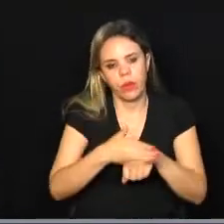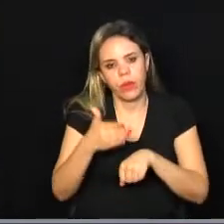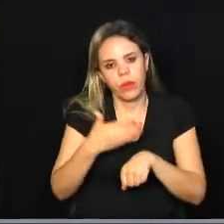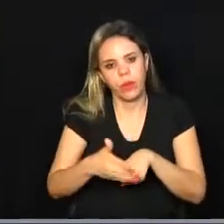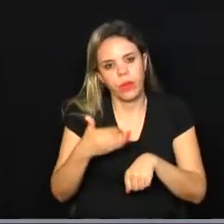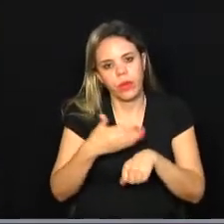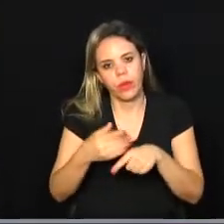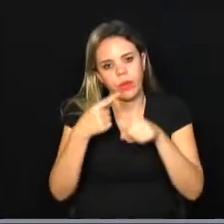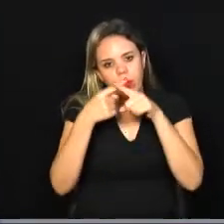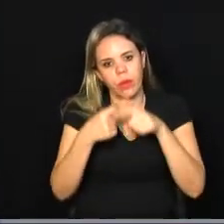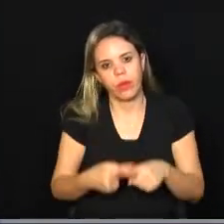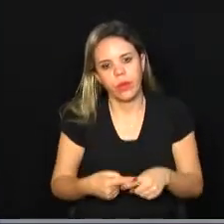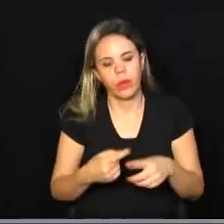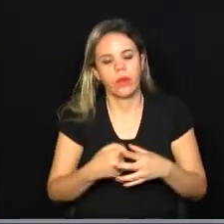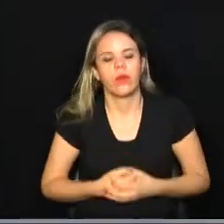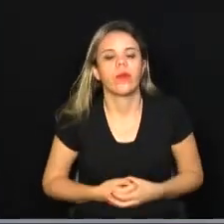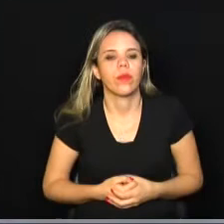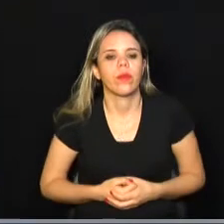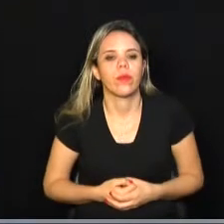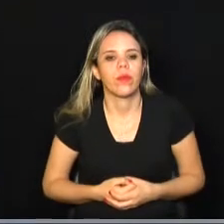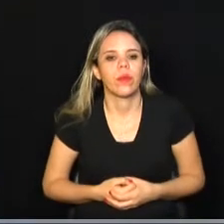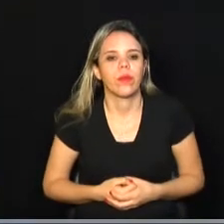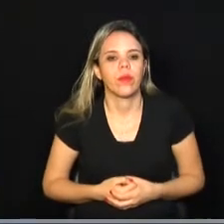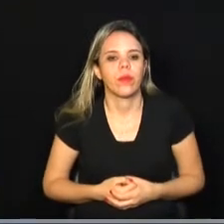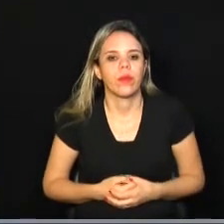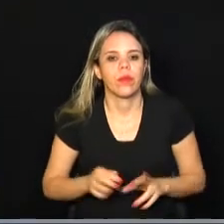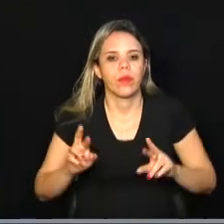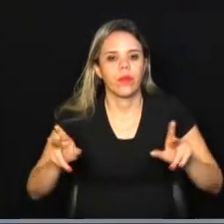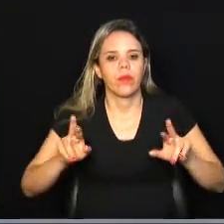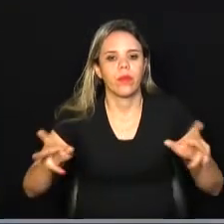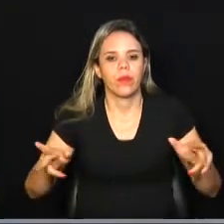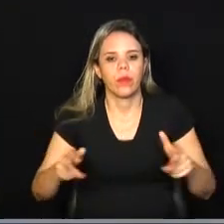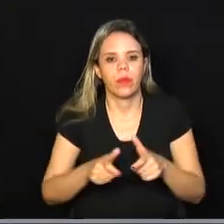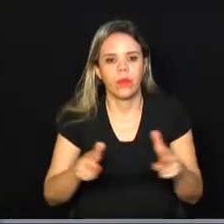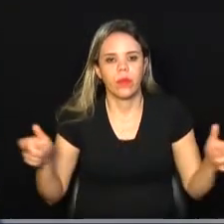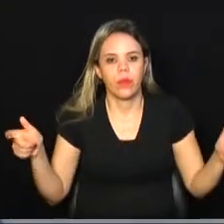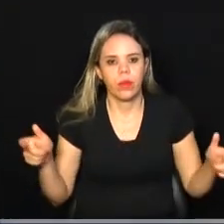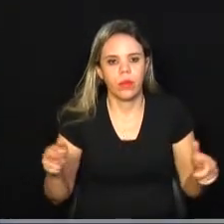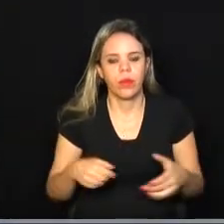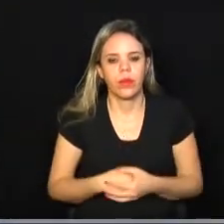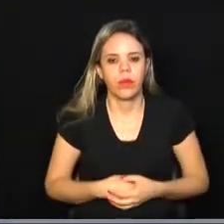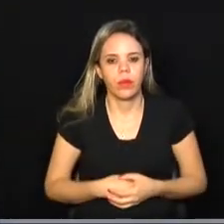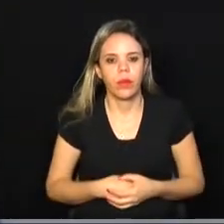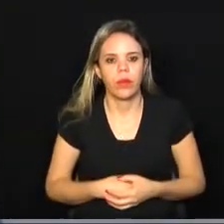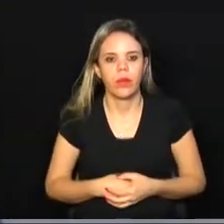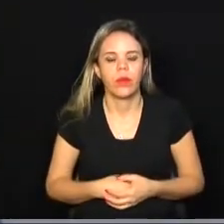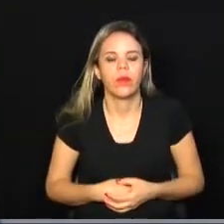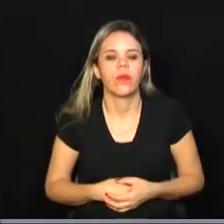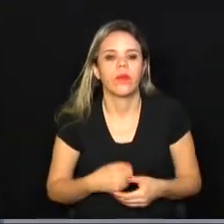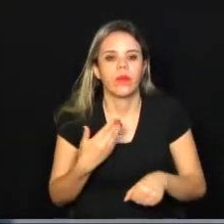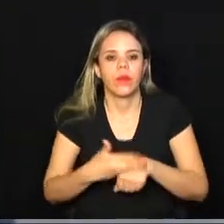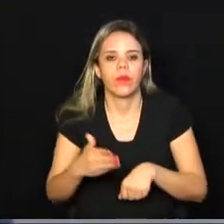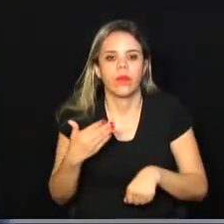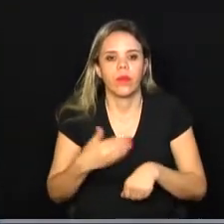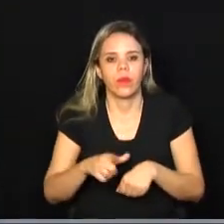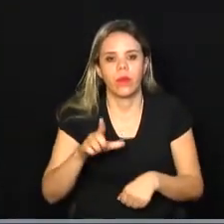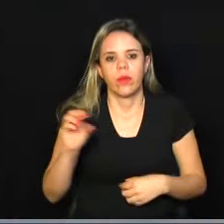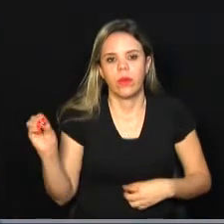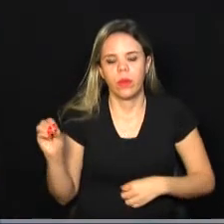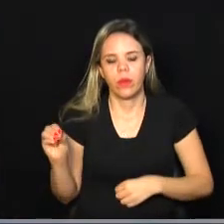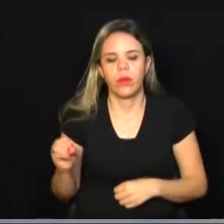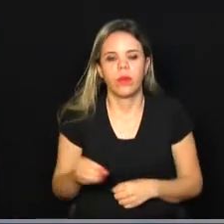vê-los competindo. E aí tem uma distinção muito grande entre, por exemplo, o treinamento do Léo de